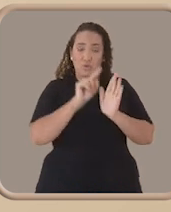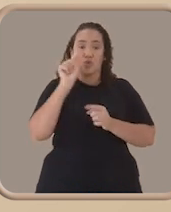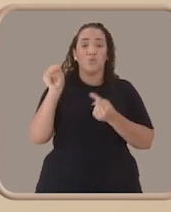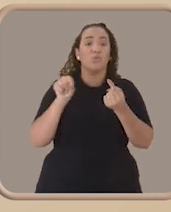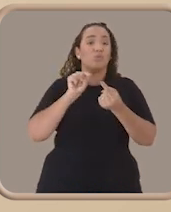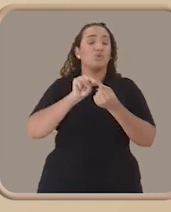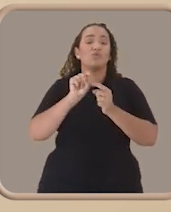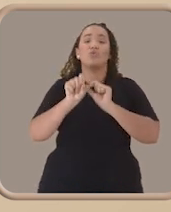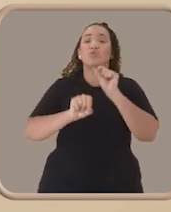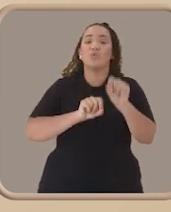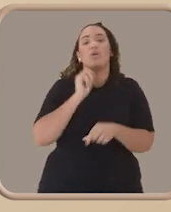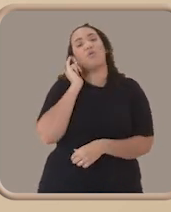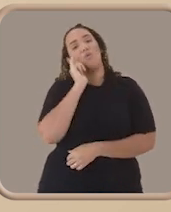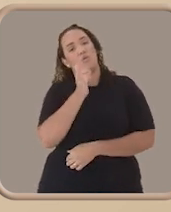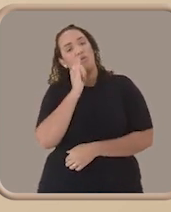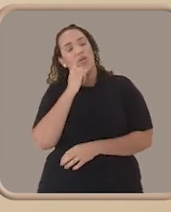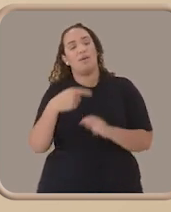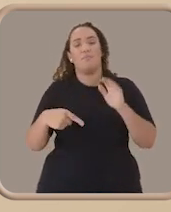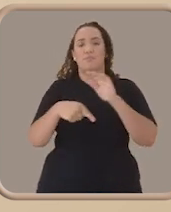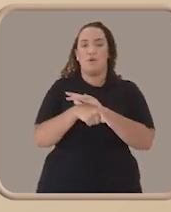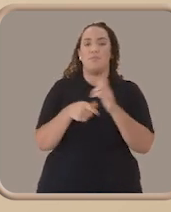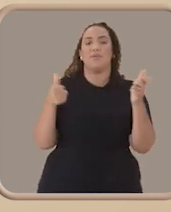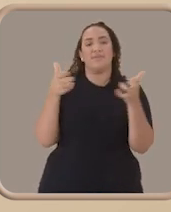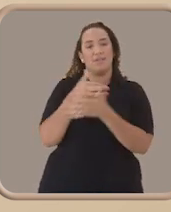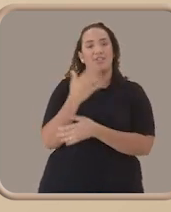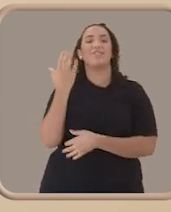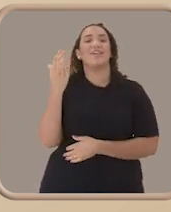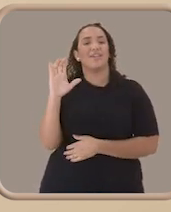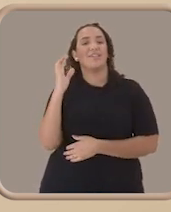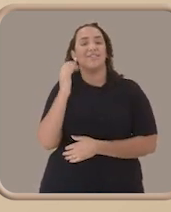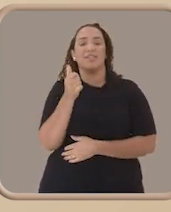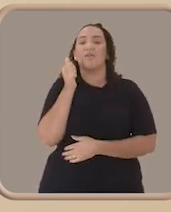um pouco mais sobre Cariacica para a vovó Maria.